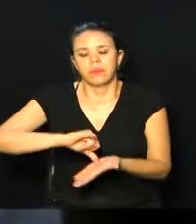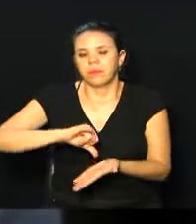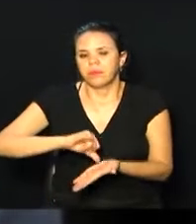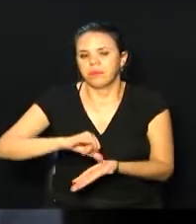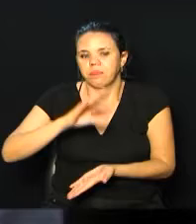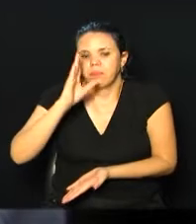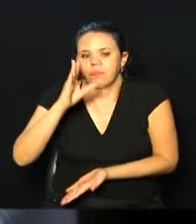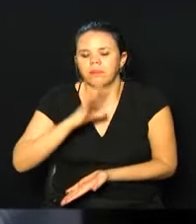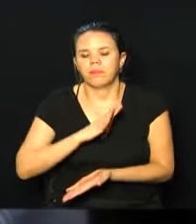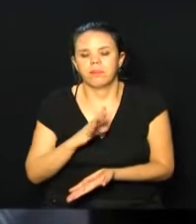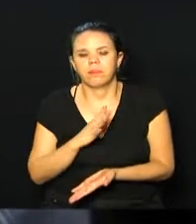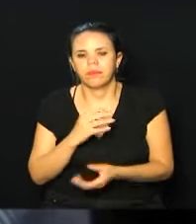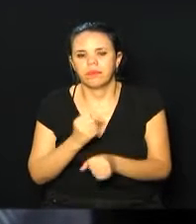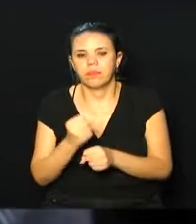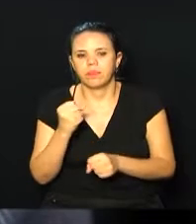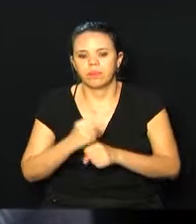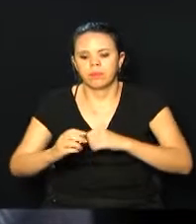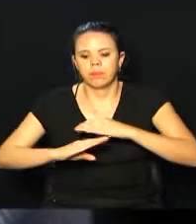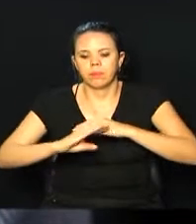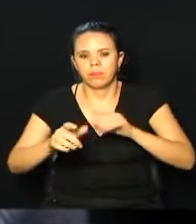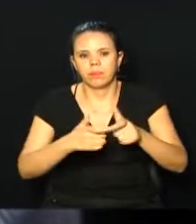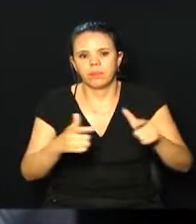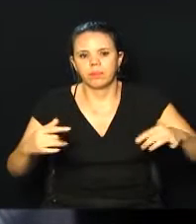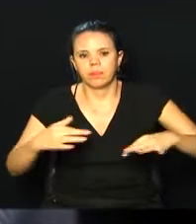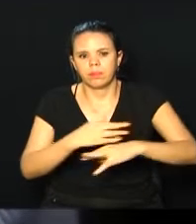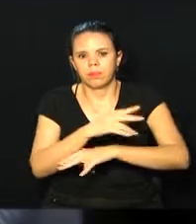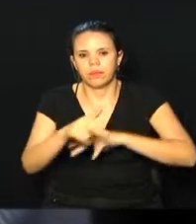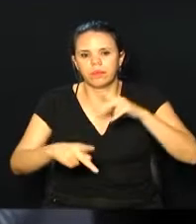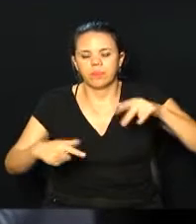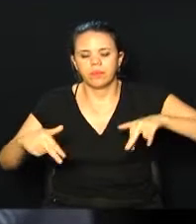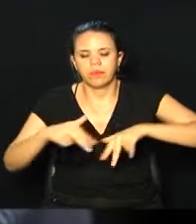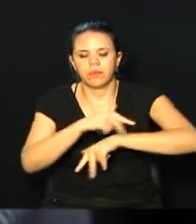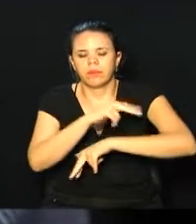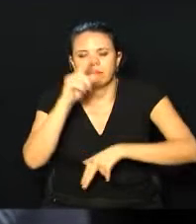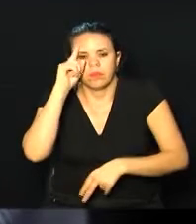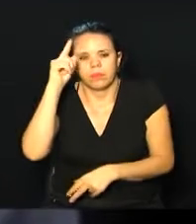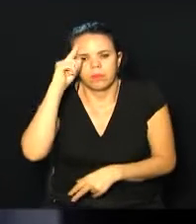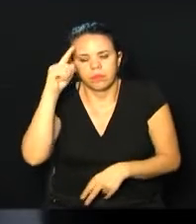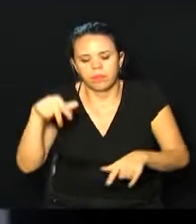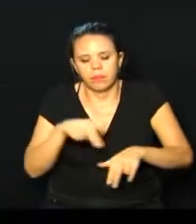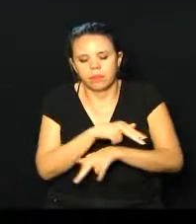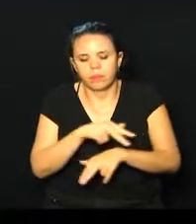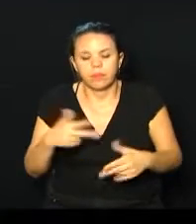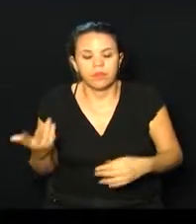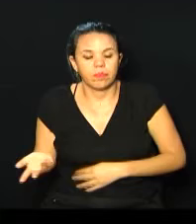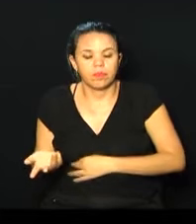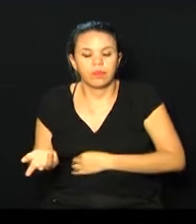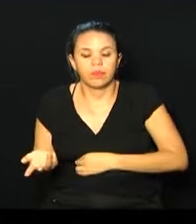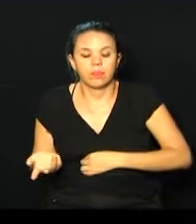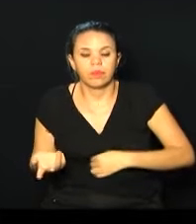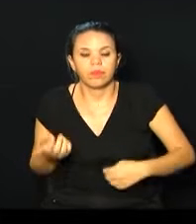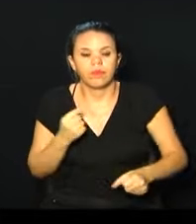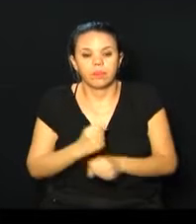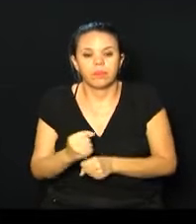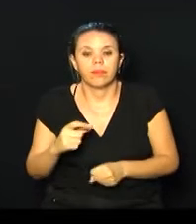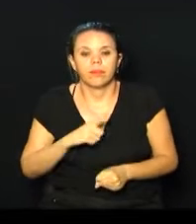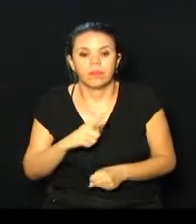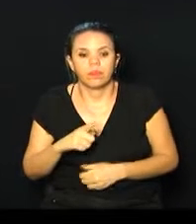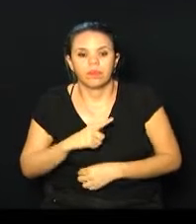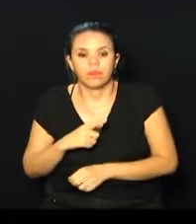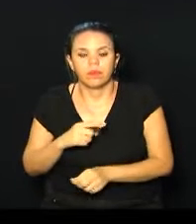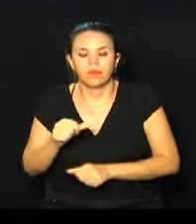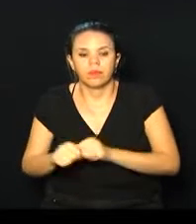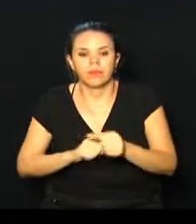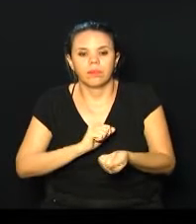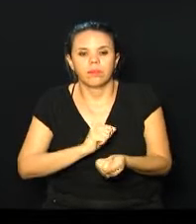das regiões que tem um grande volume de pessoas todos os dias passando por ali. Então, serão obras que terão que ser conduzidas,